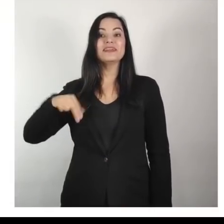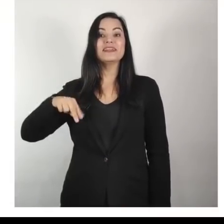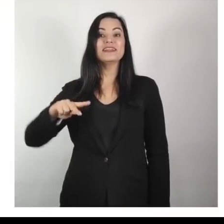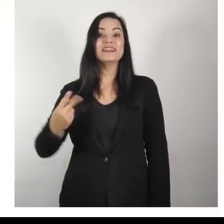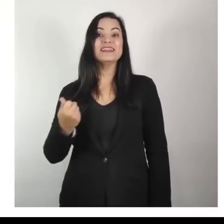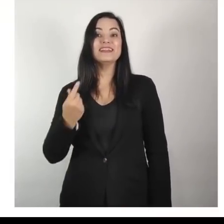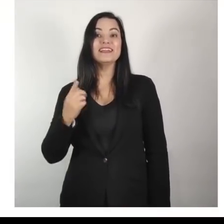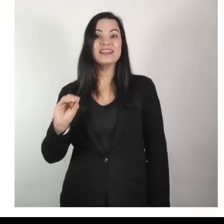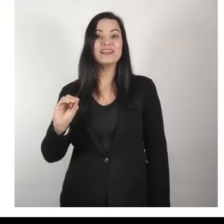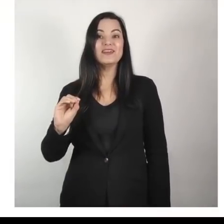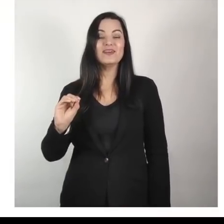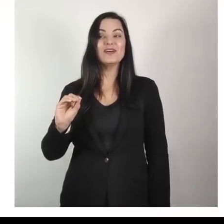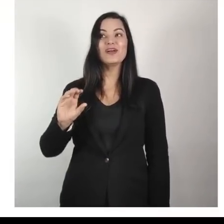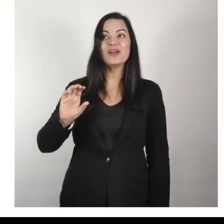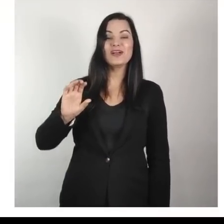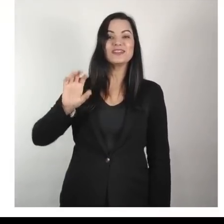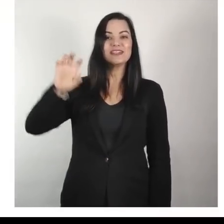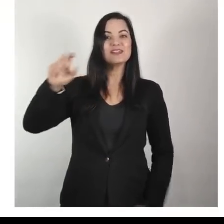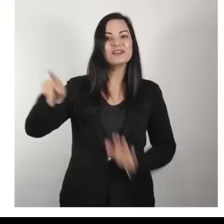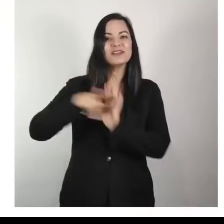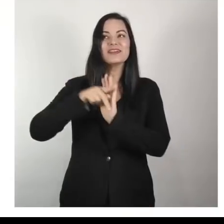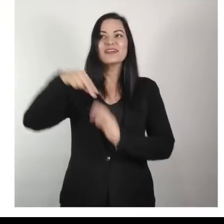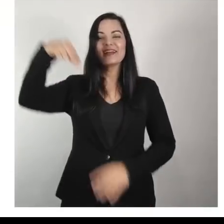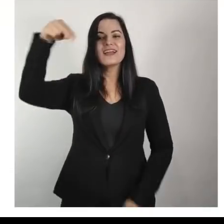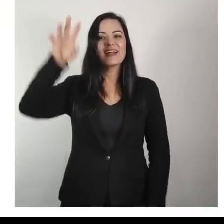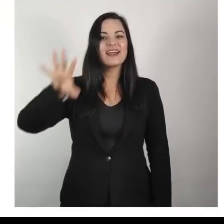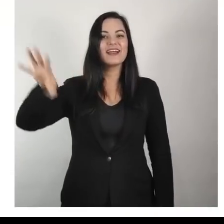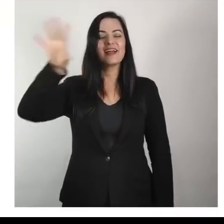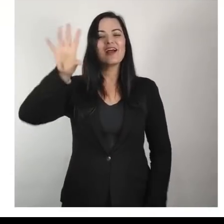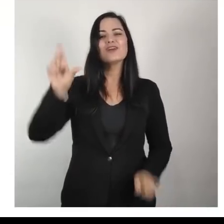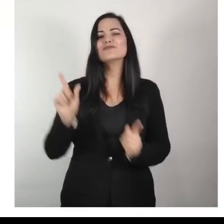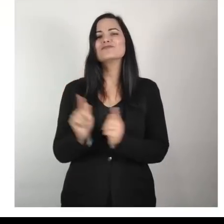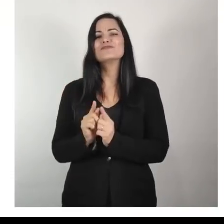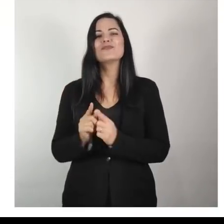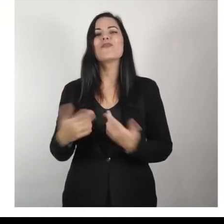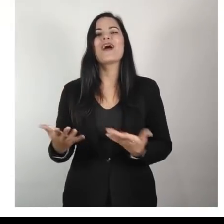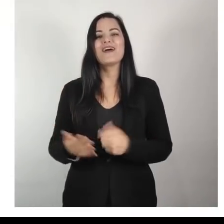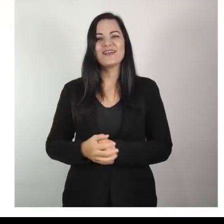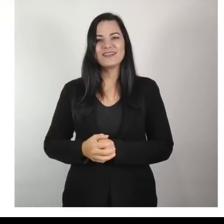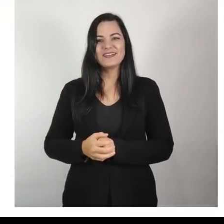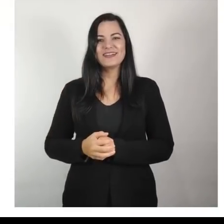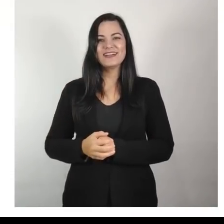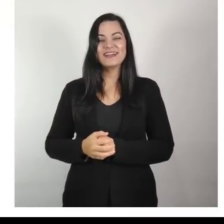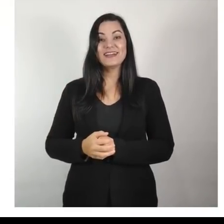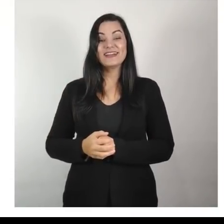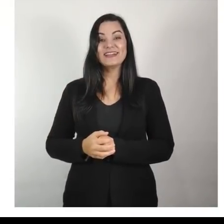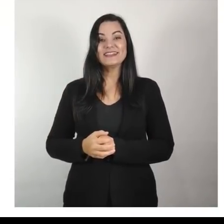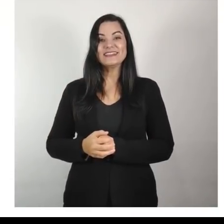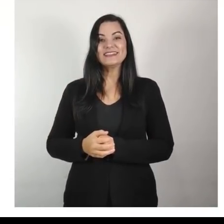Maranhão, o estado da região Nordeste também. Qual é a sigla de Maranhão?